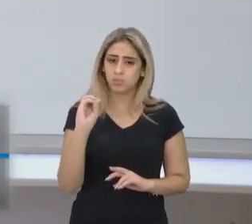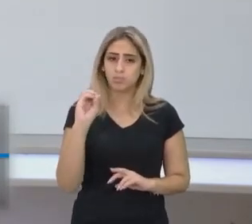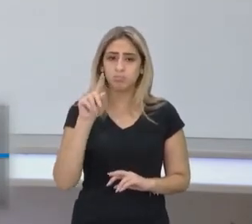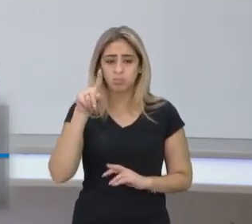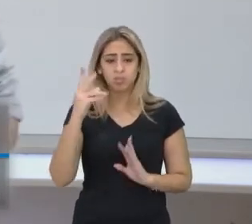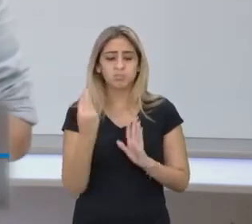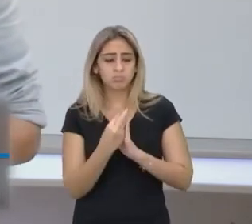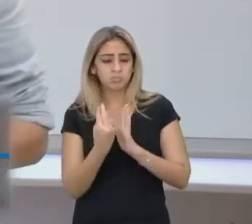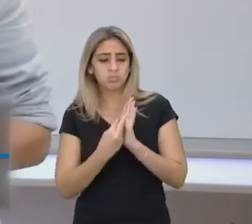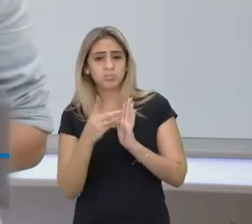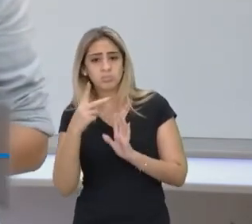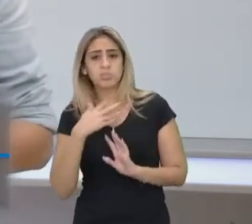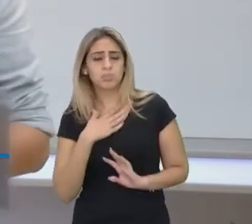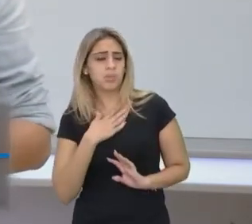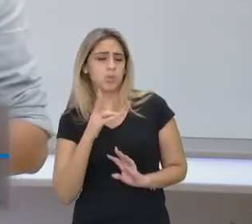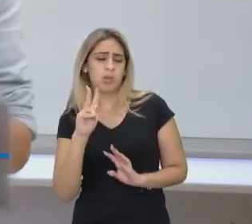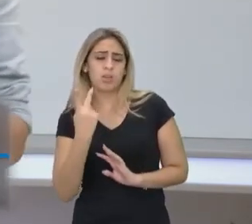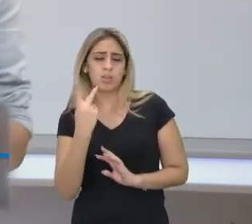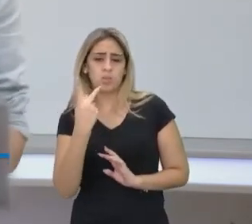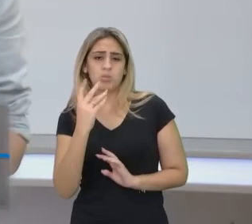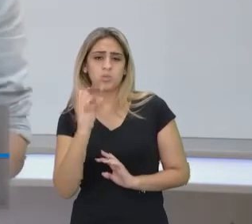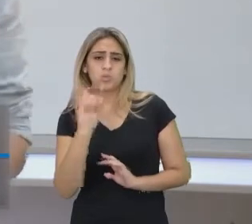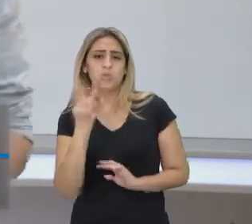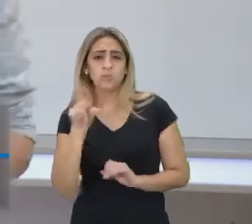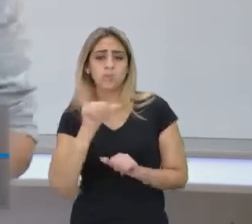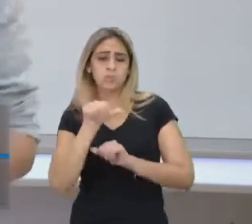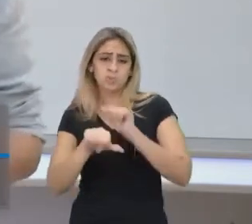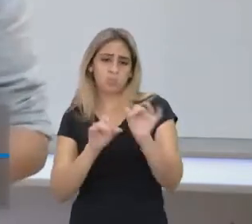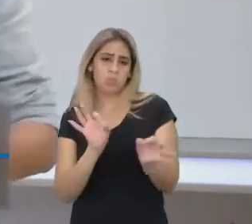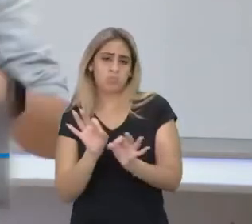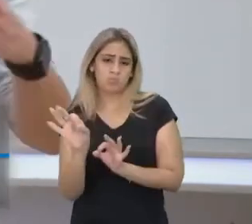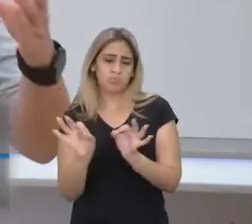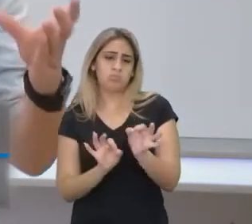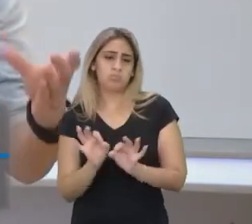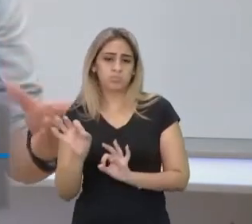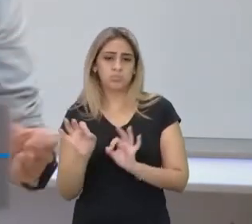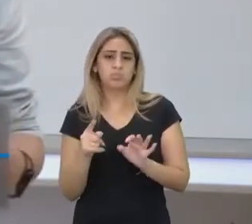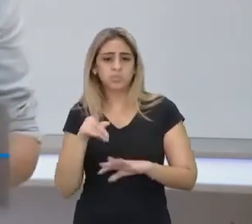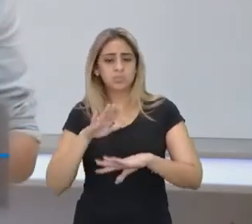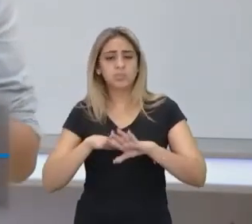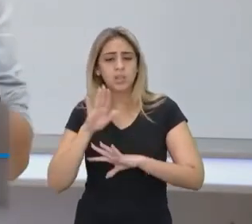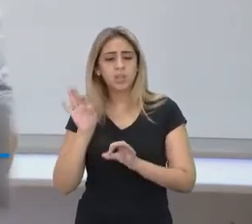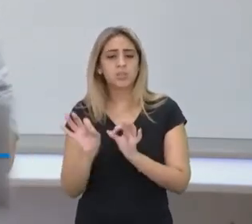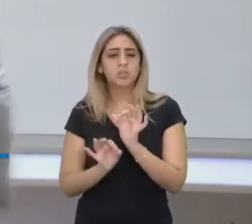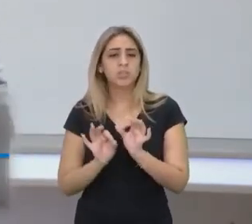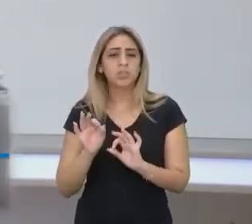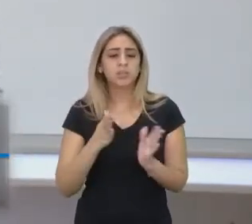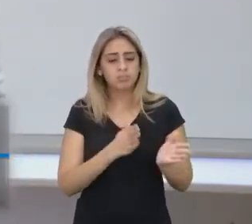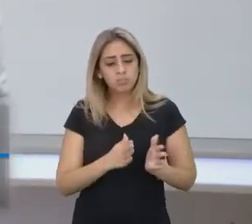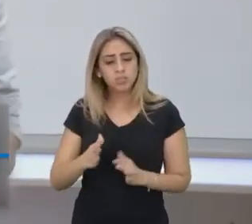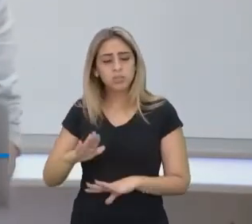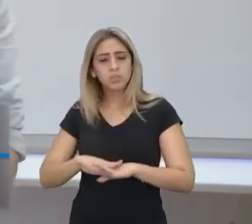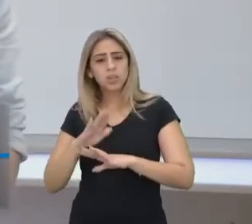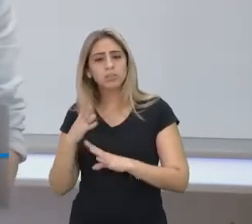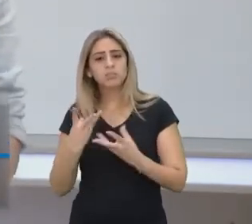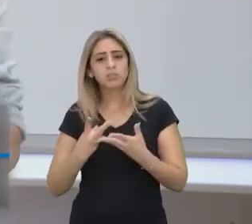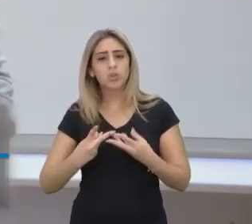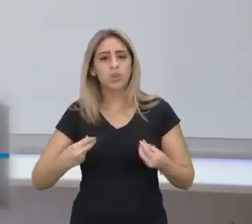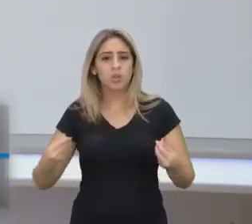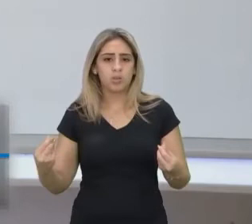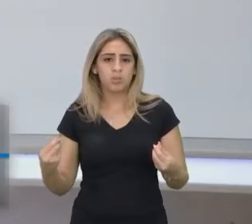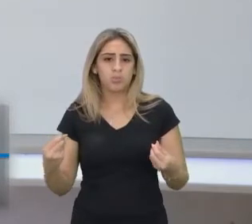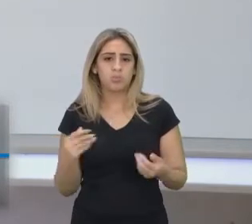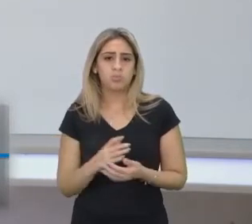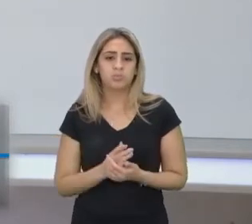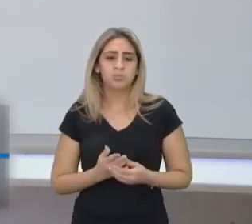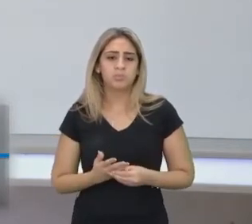ele continua sendo H2O, só que ele mudou a organização. Ele ficou mais organizado e passou a estar no estado sólido.